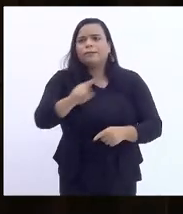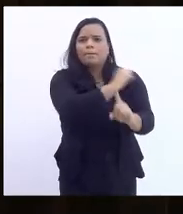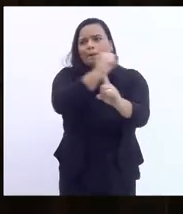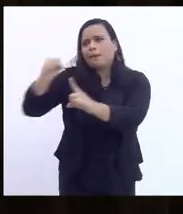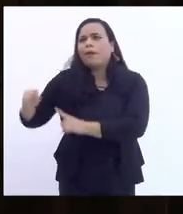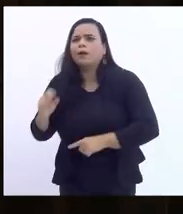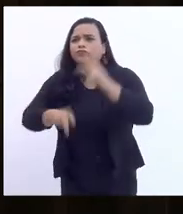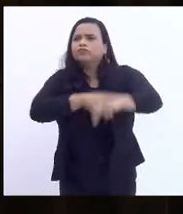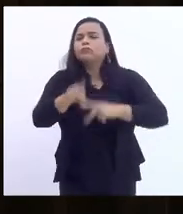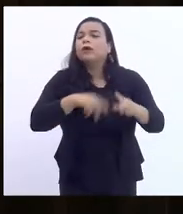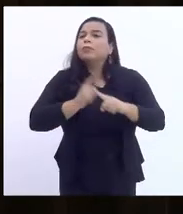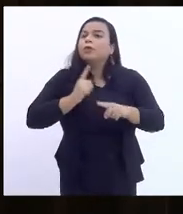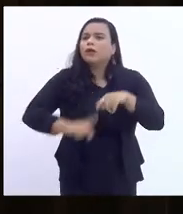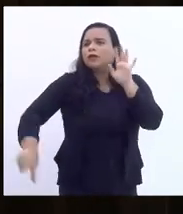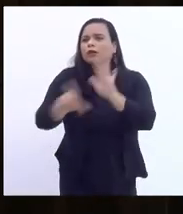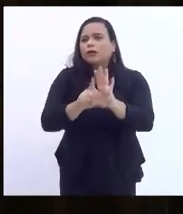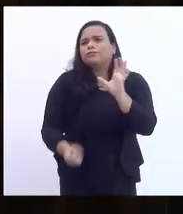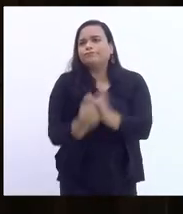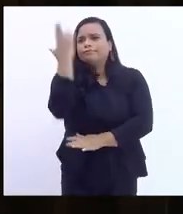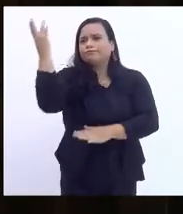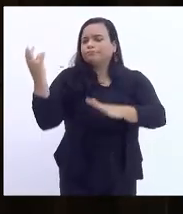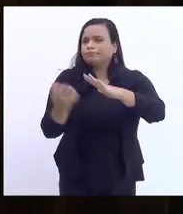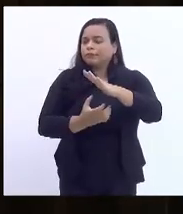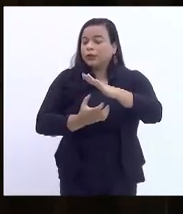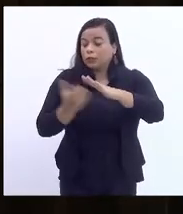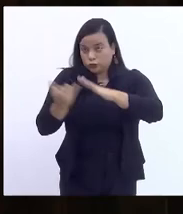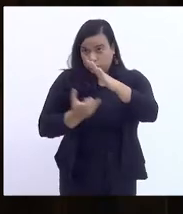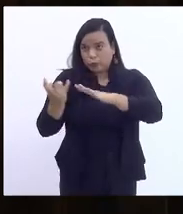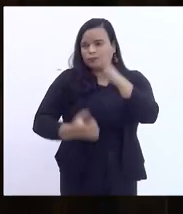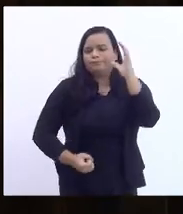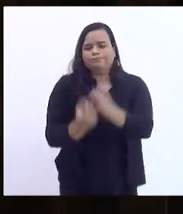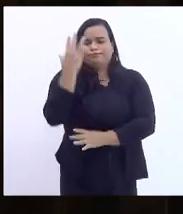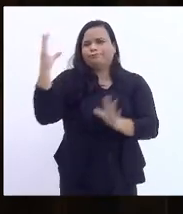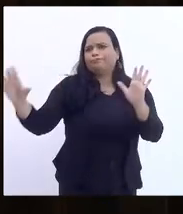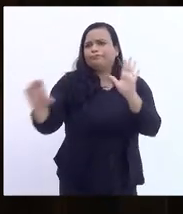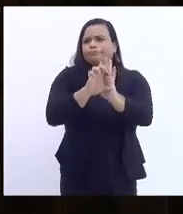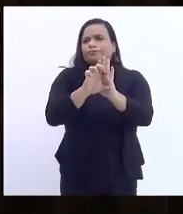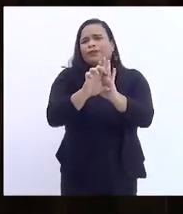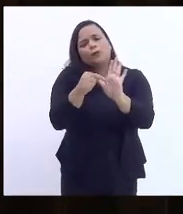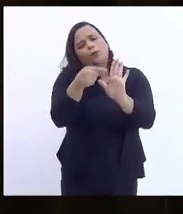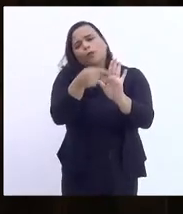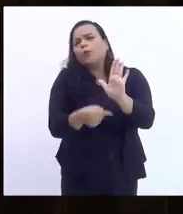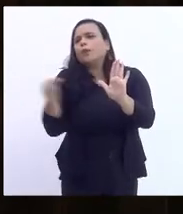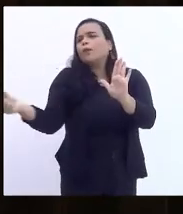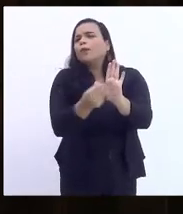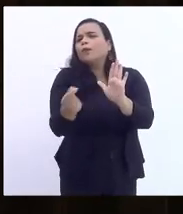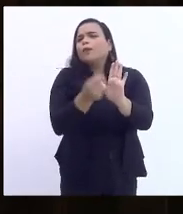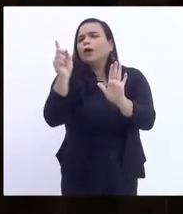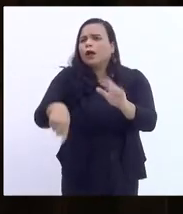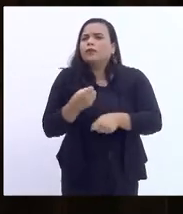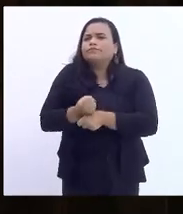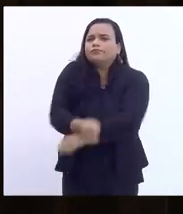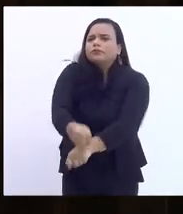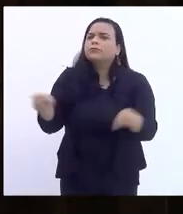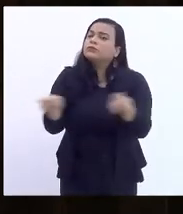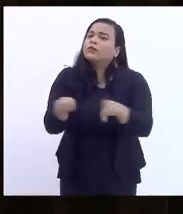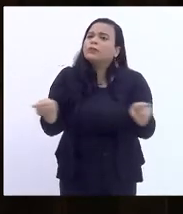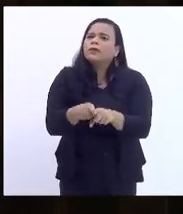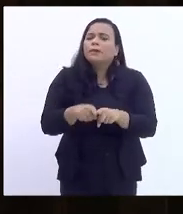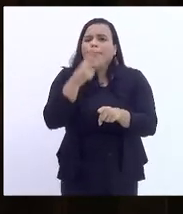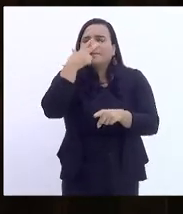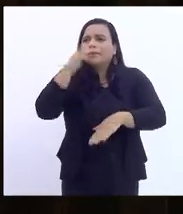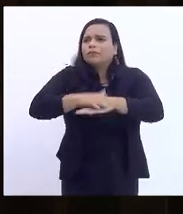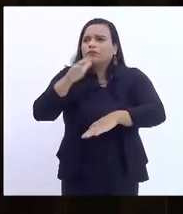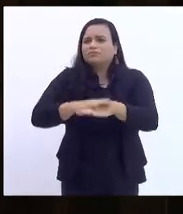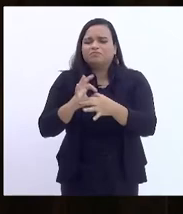legalmente institucionalizou a escravidão e que legal mente Abriu Mão de construir uma política de reparação E